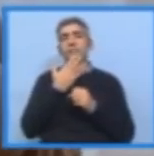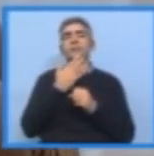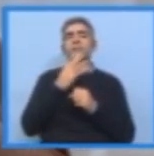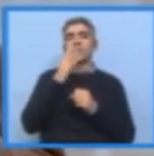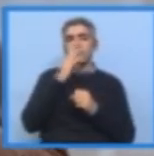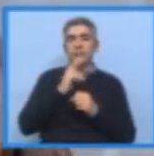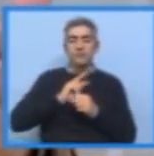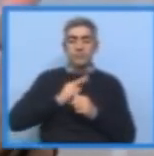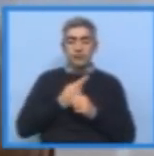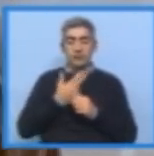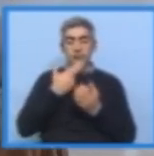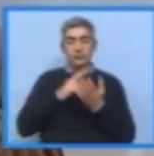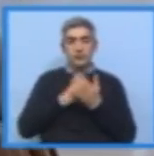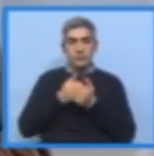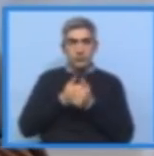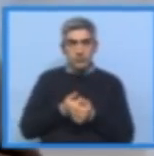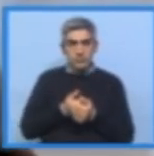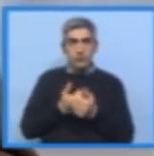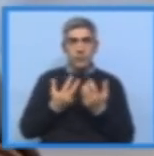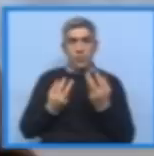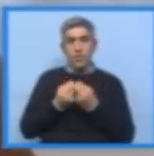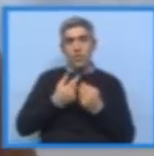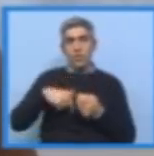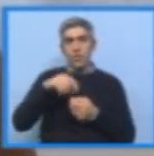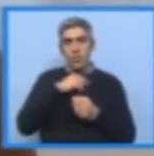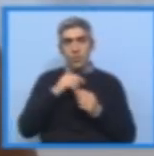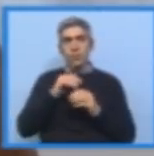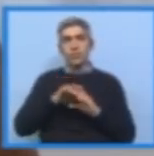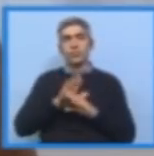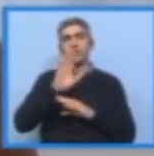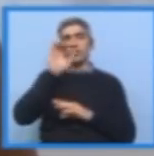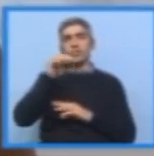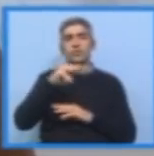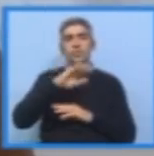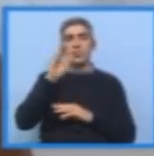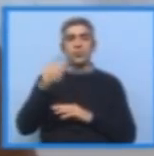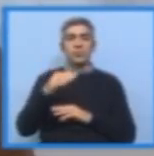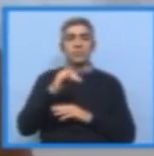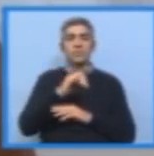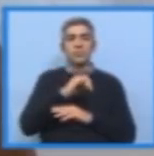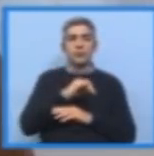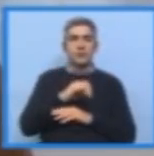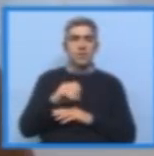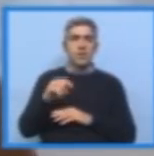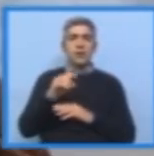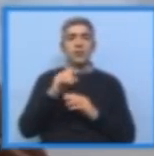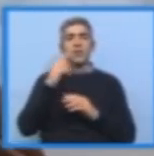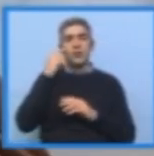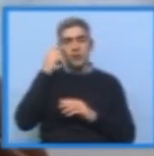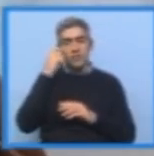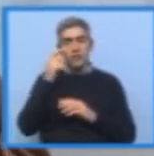se converterem e vierem ter connosco e subirem ao Monte Sião e vierem a Jerusalém e adorarem o nosso